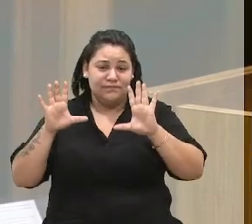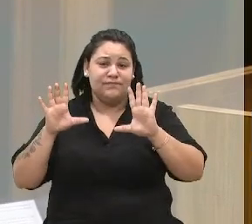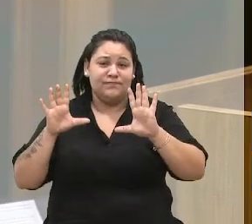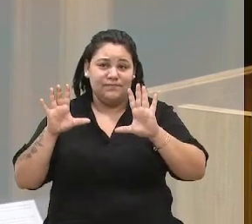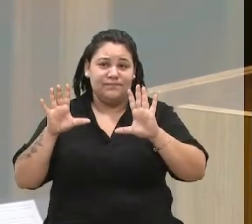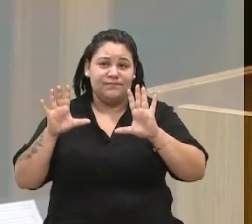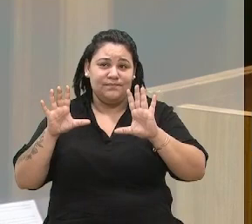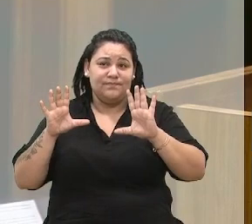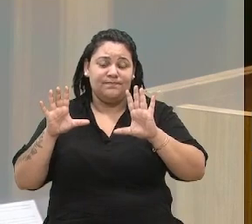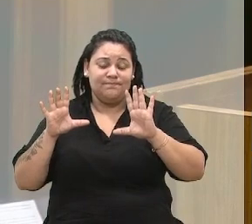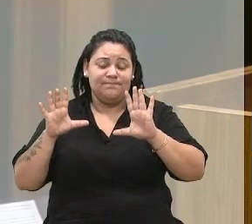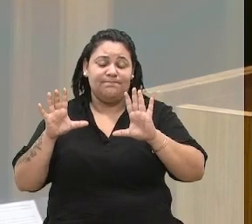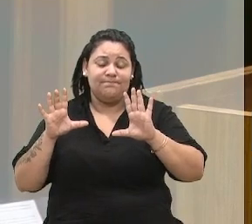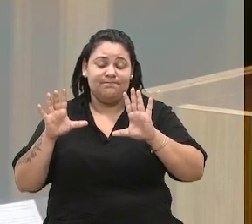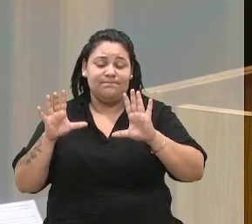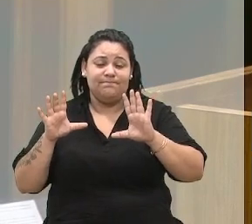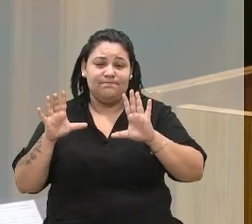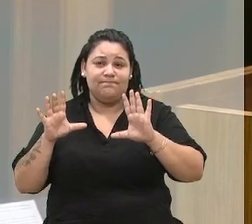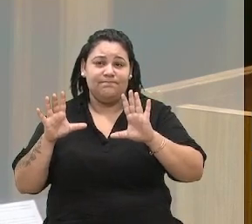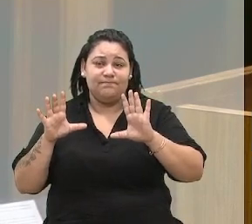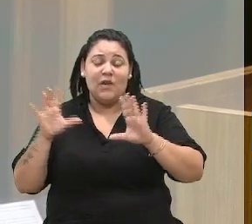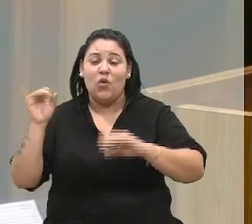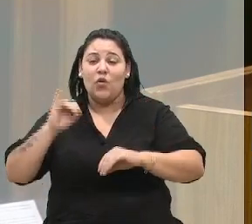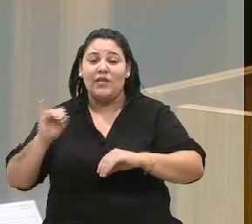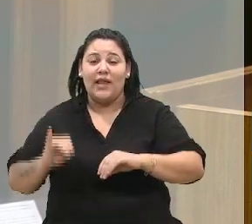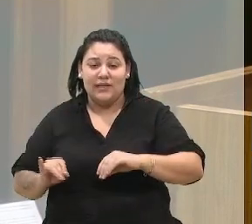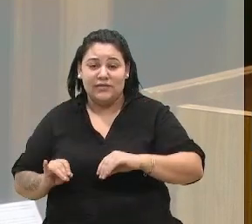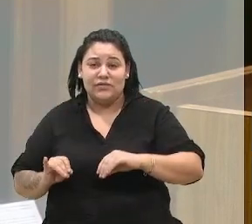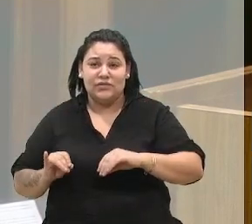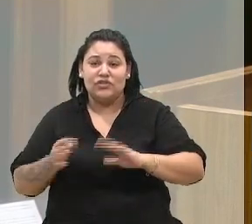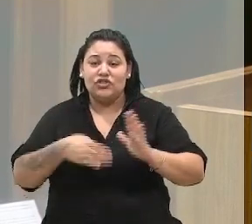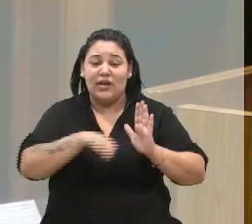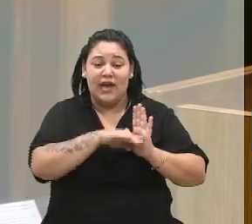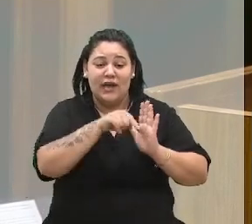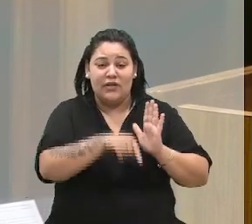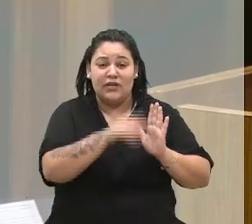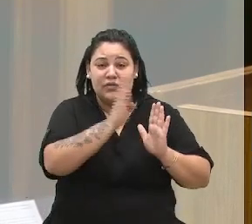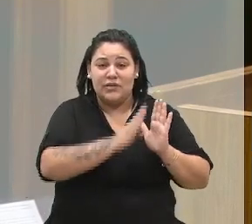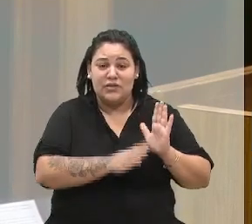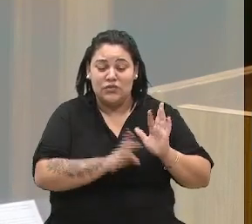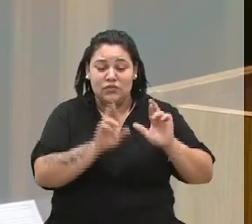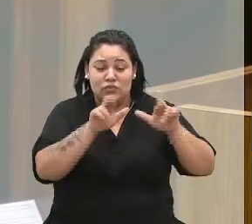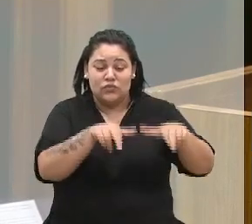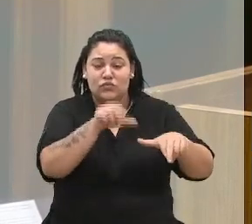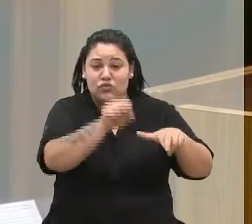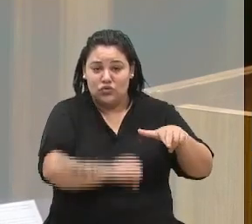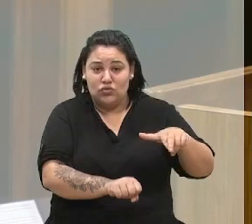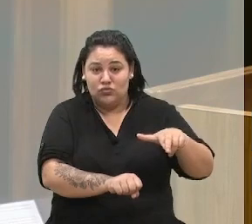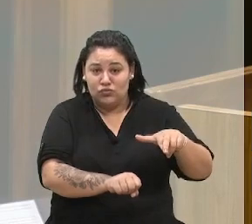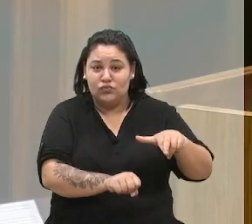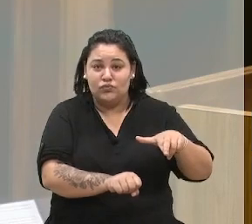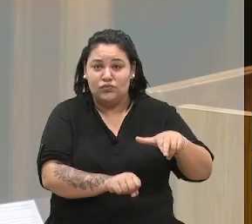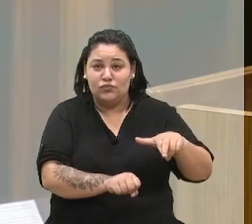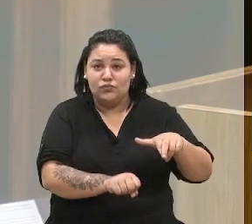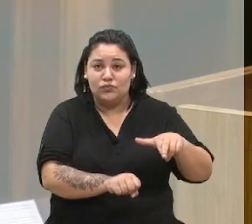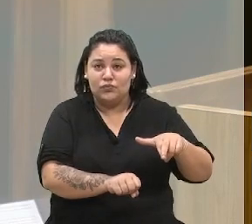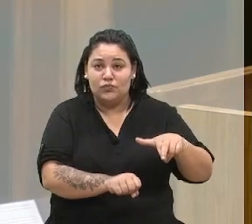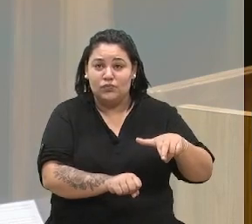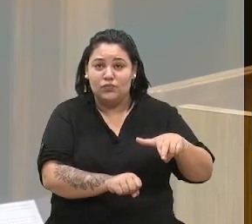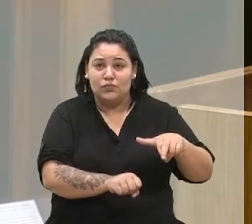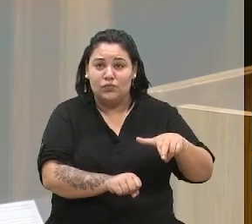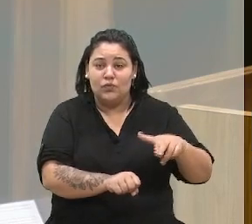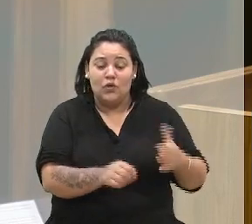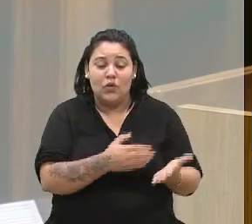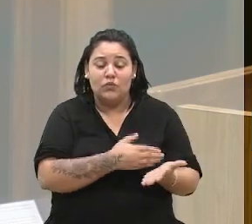escrava. Os italianos chegaram inicialmente à região sul, aonde instalavam-se